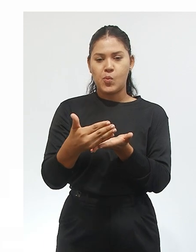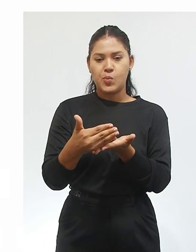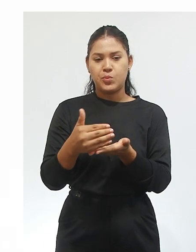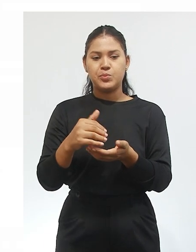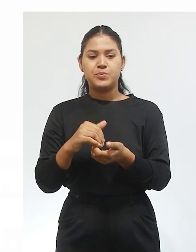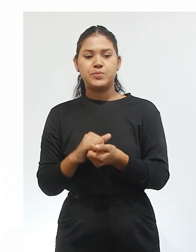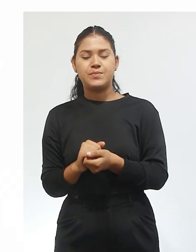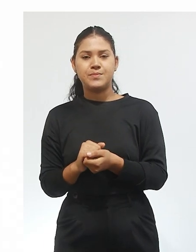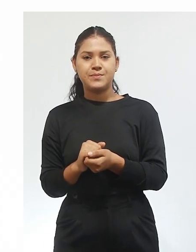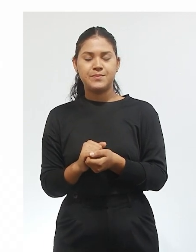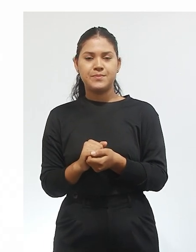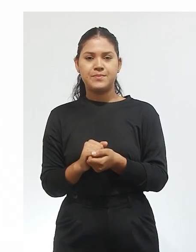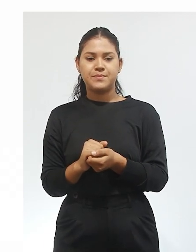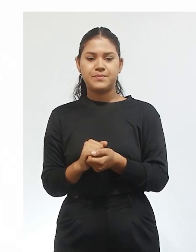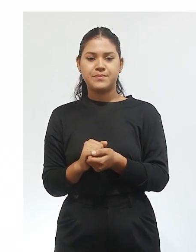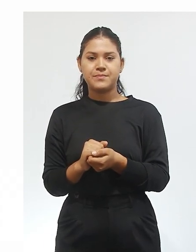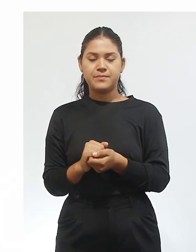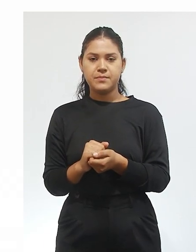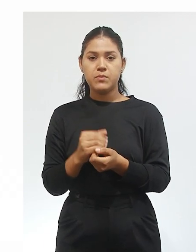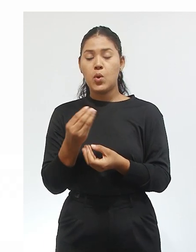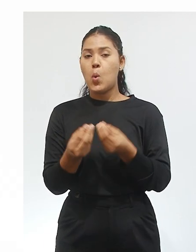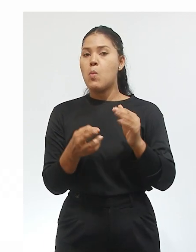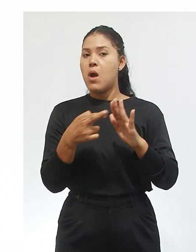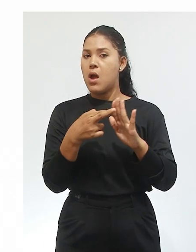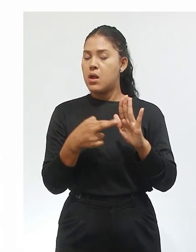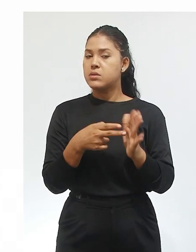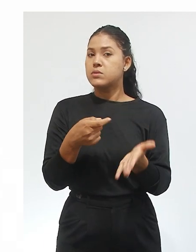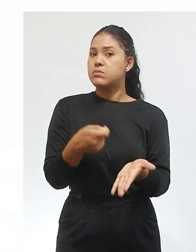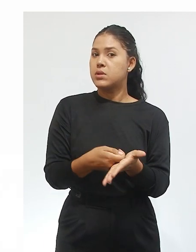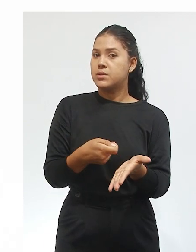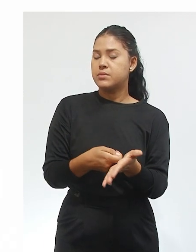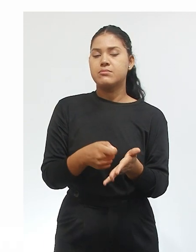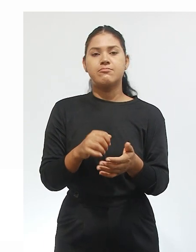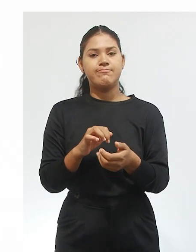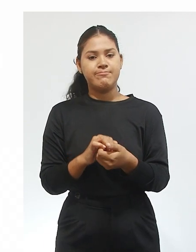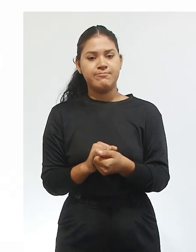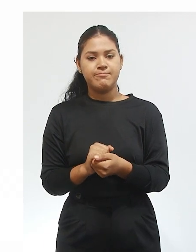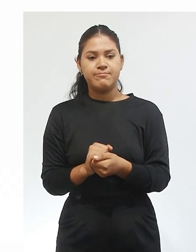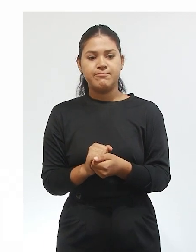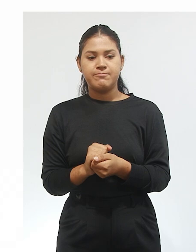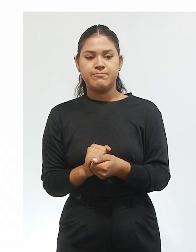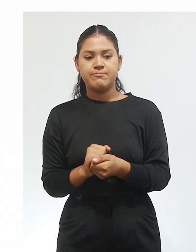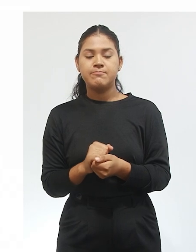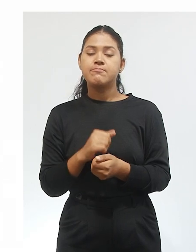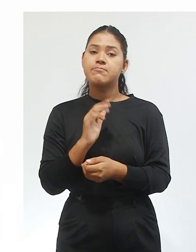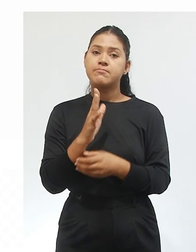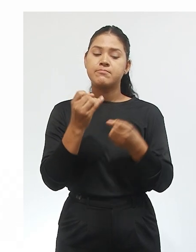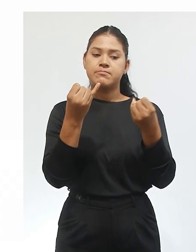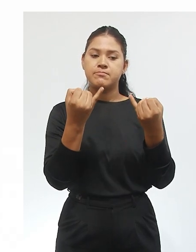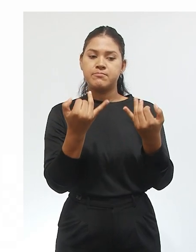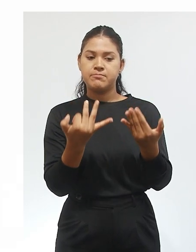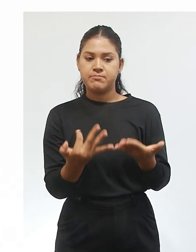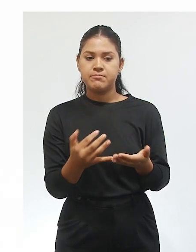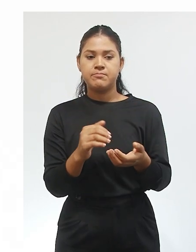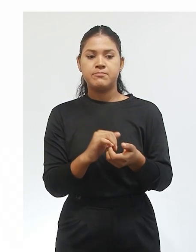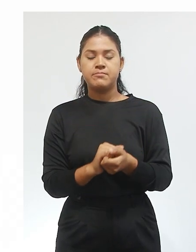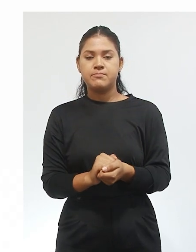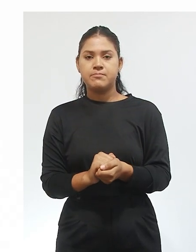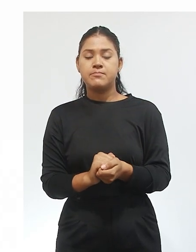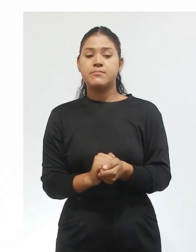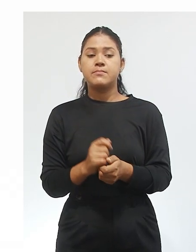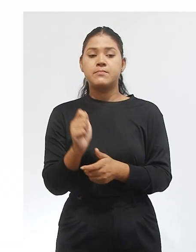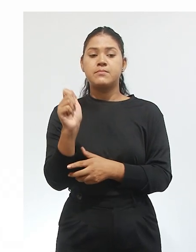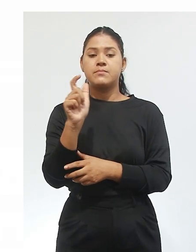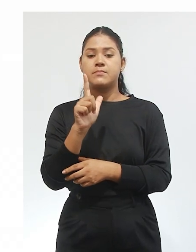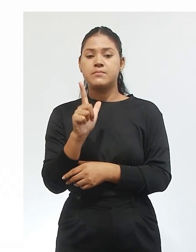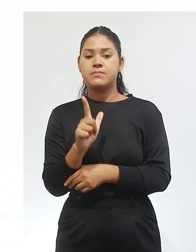que são contadas, ou são exigidas, né, na verdade. Então, o livro aqui, como eu falei, nas formas extrínsecas,